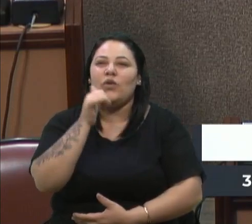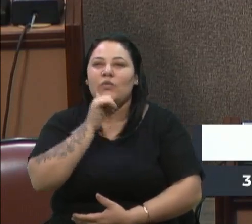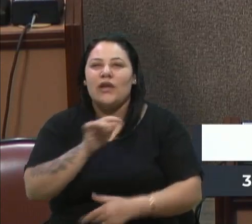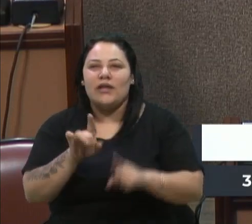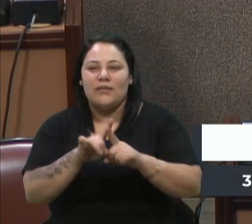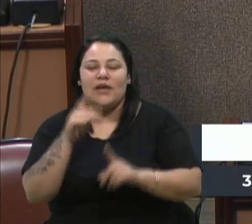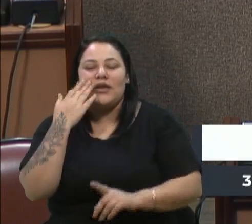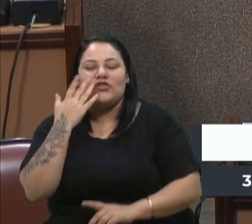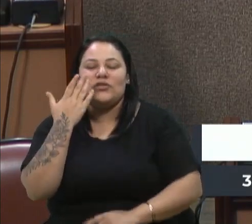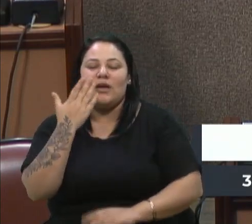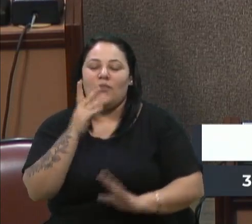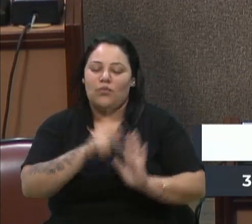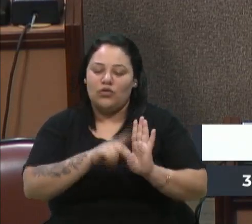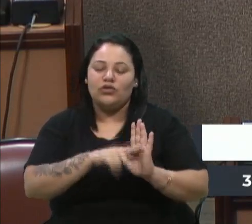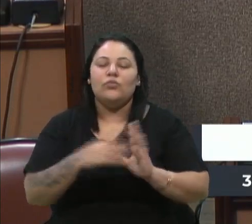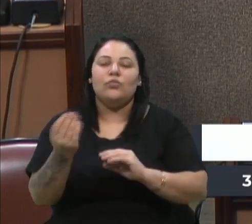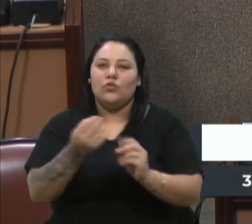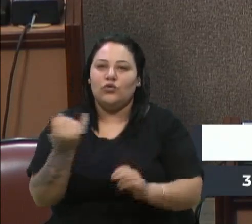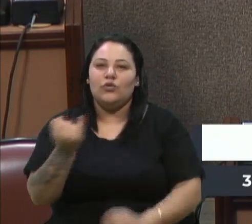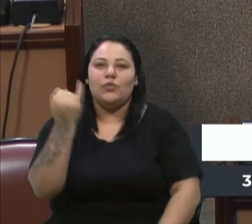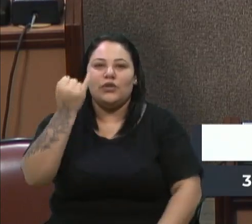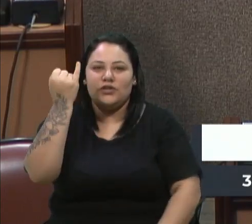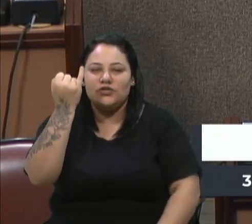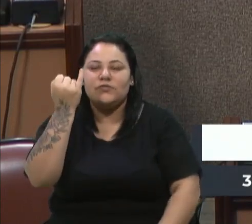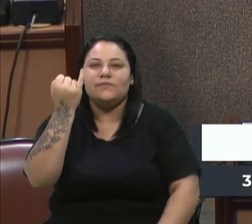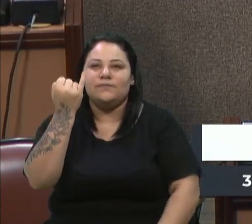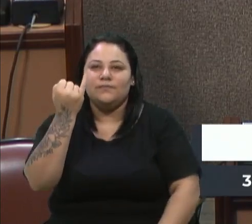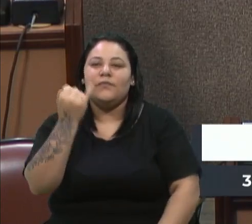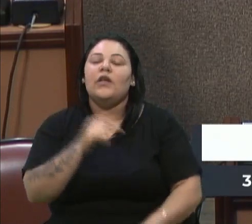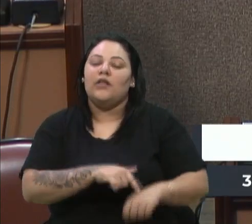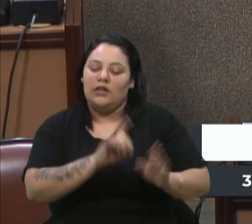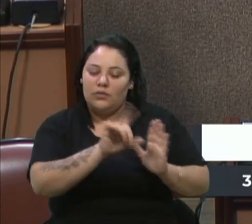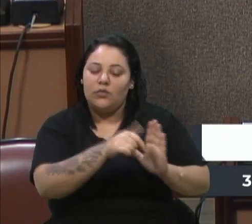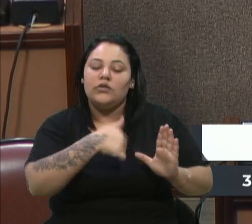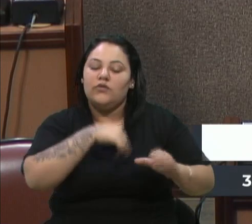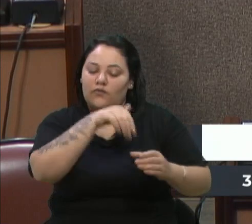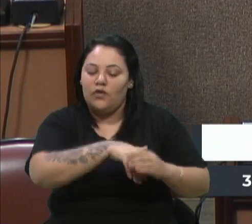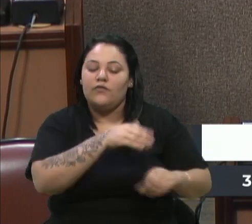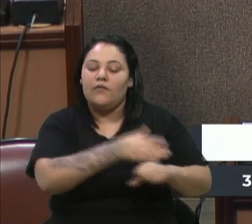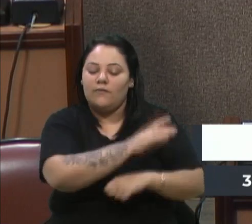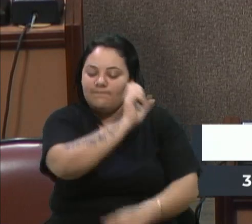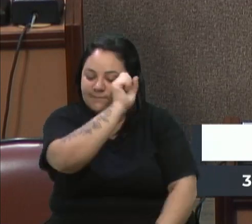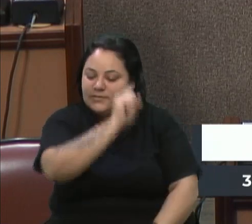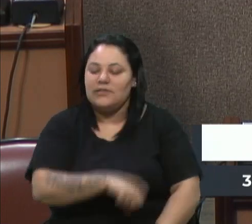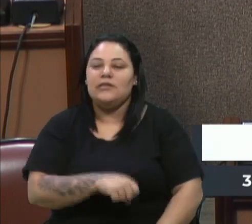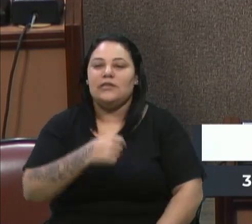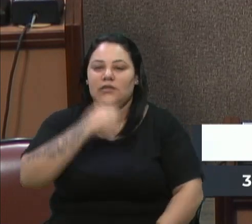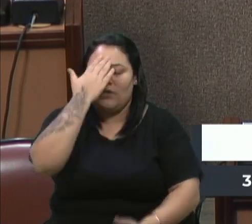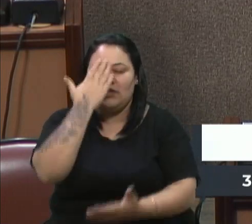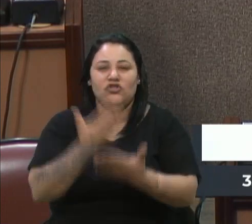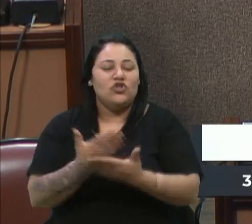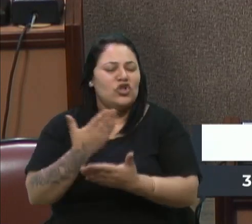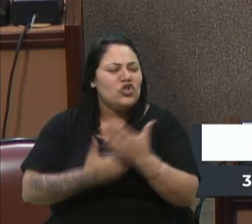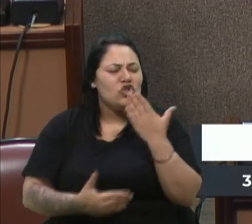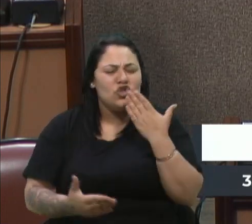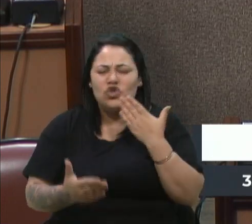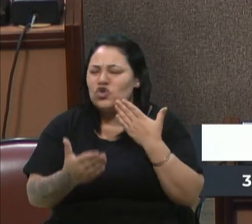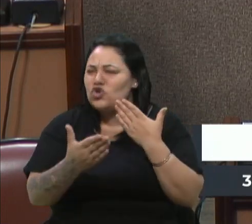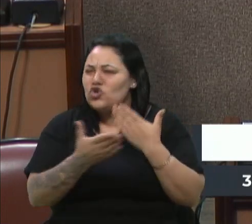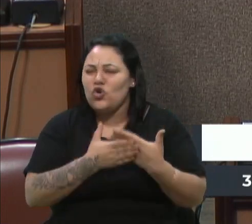um projeto que é importante, certamente em momento oportuno votarei favorável, e acredito sim que toda ação que